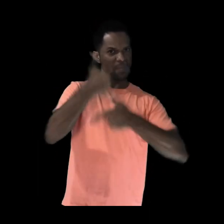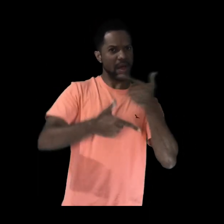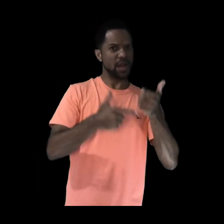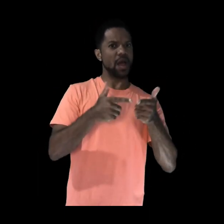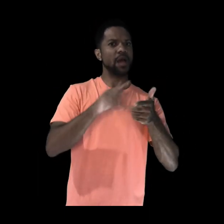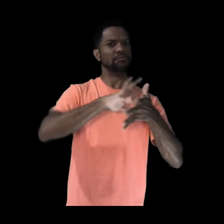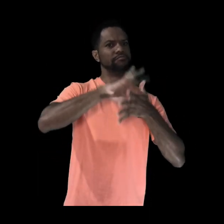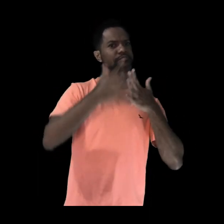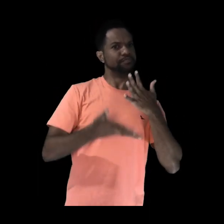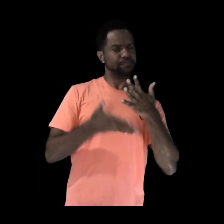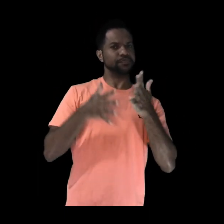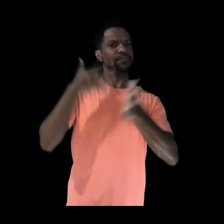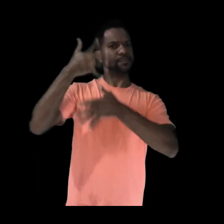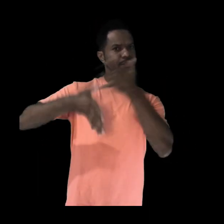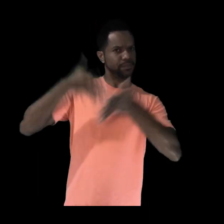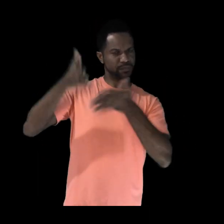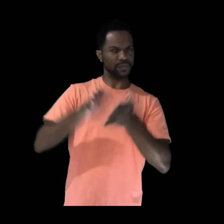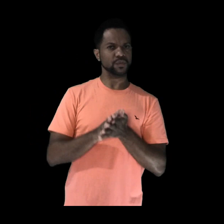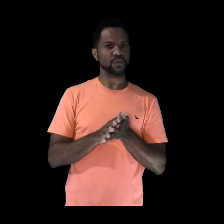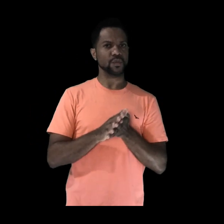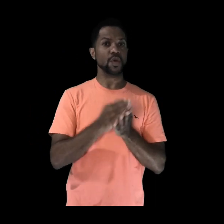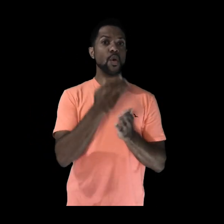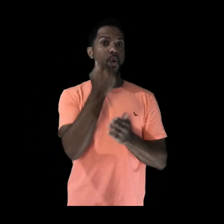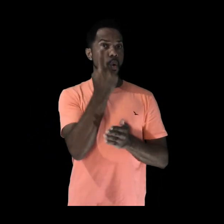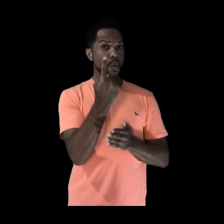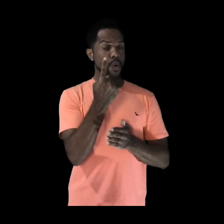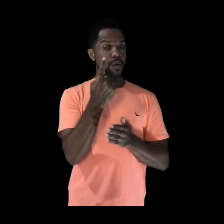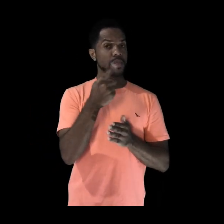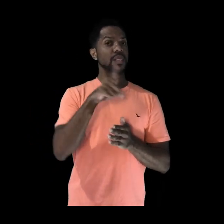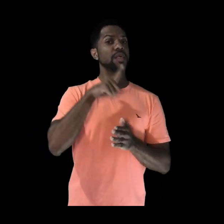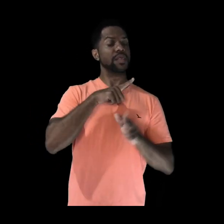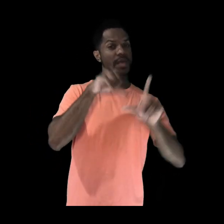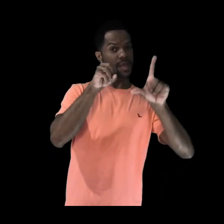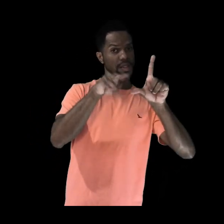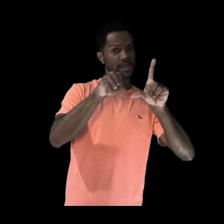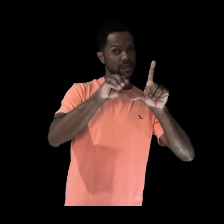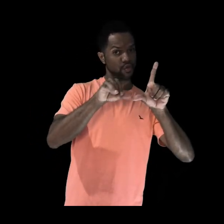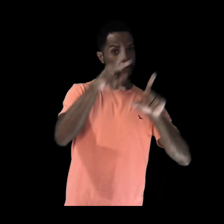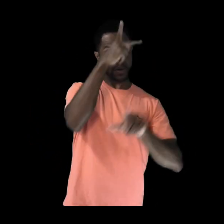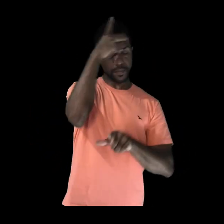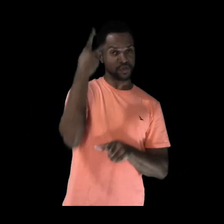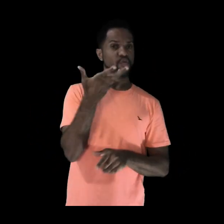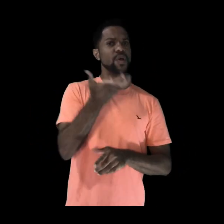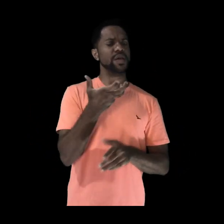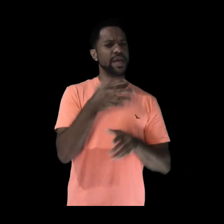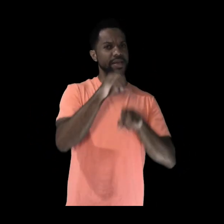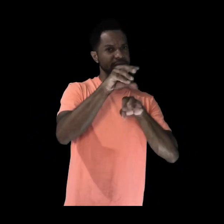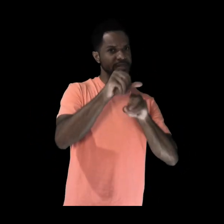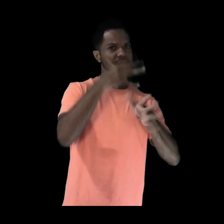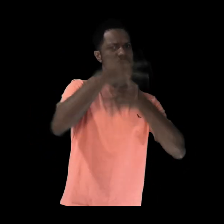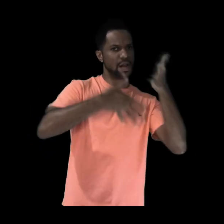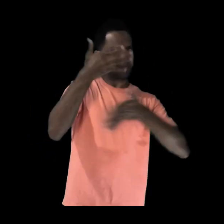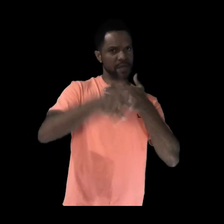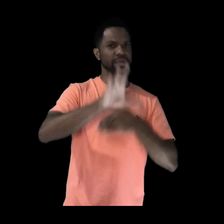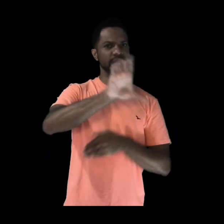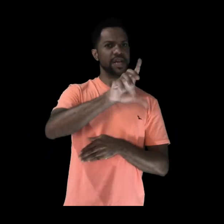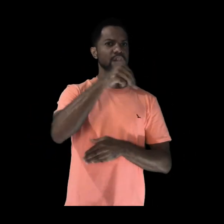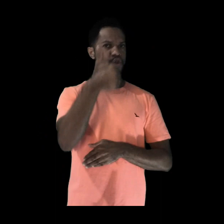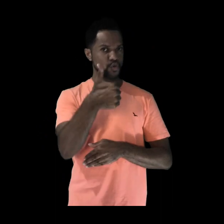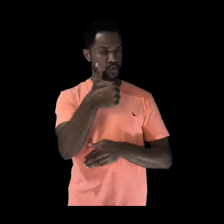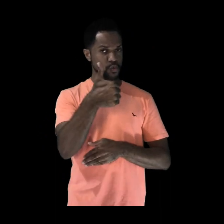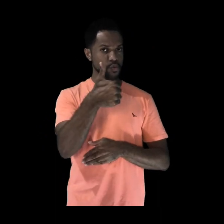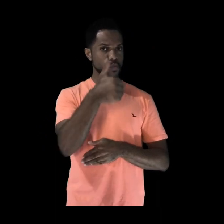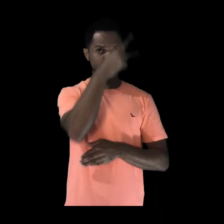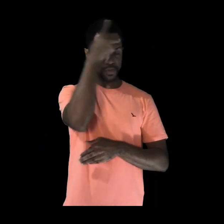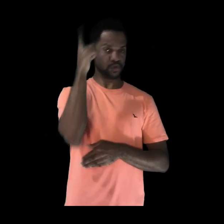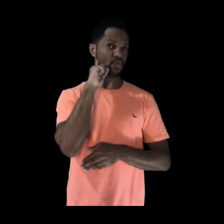das formações é a licenciatura, ou seja, para a pessoa se tornar um professor de Libras, para ensinar Libras tanto como L1 para